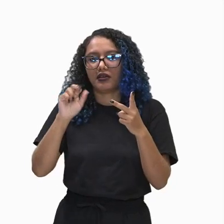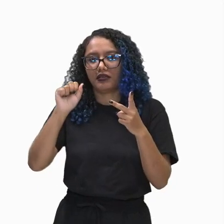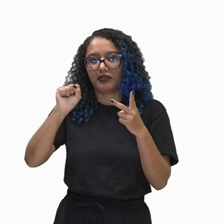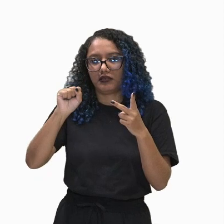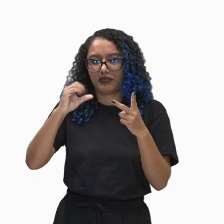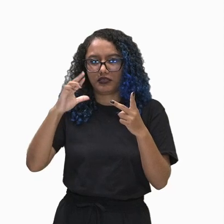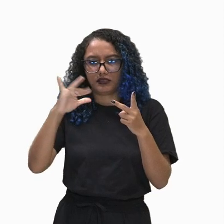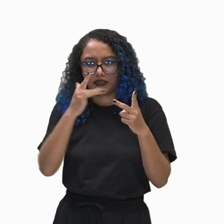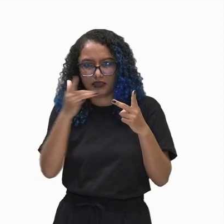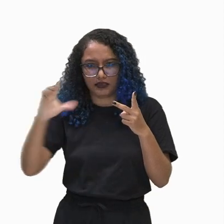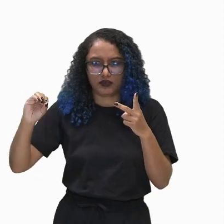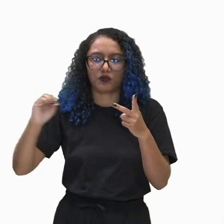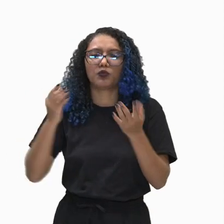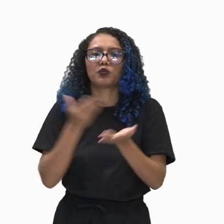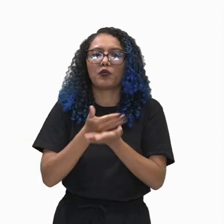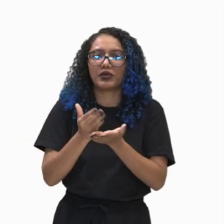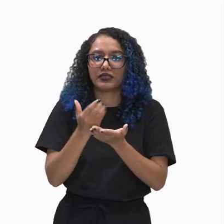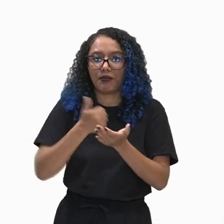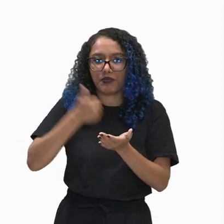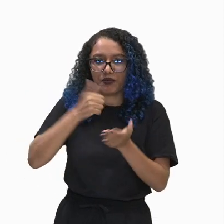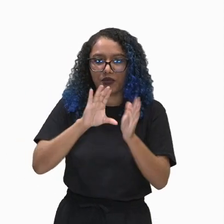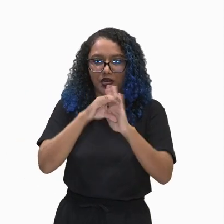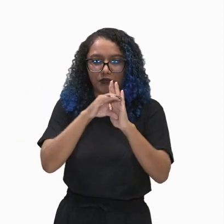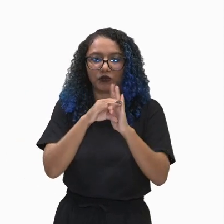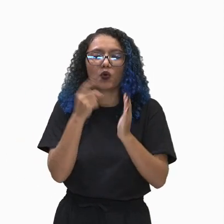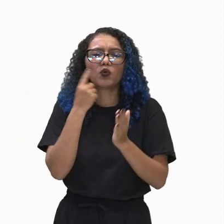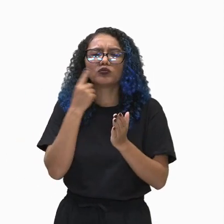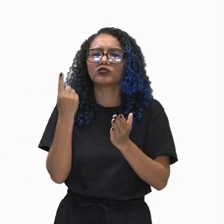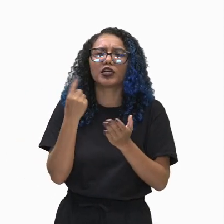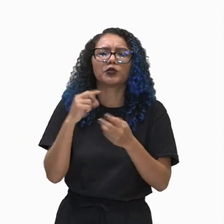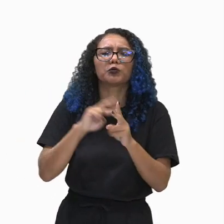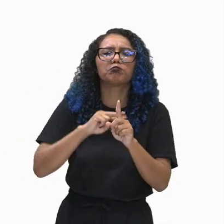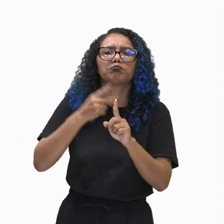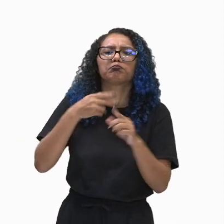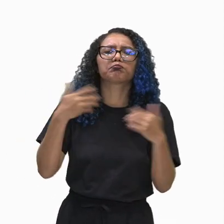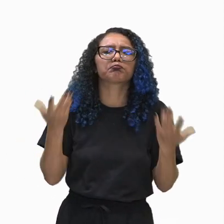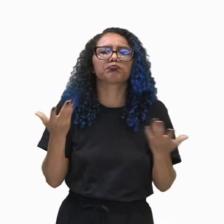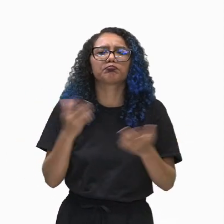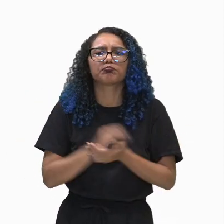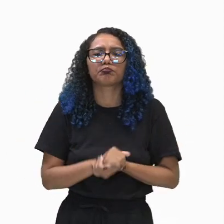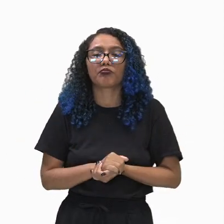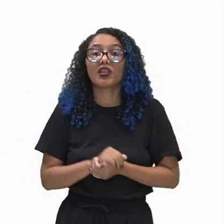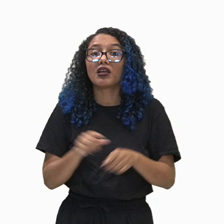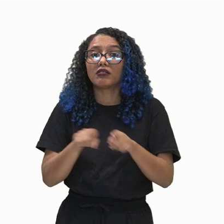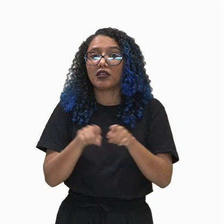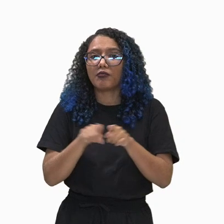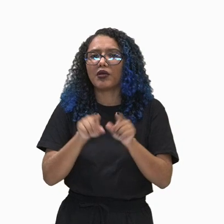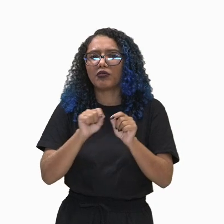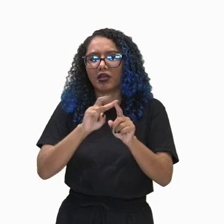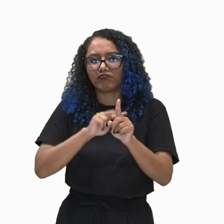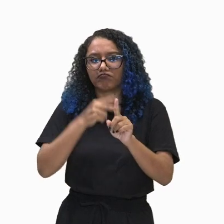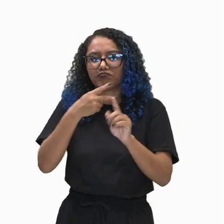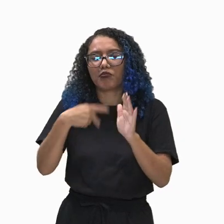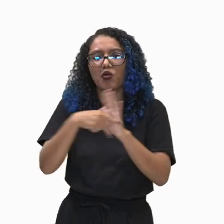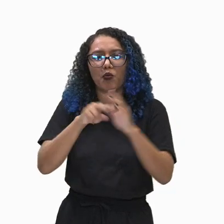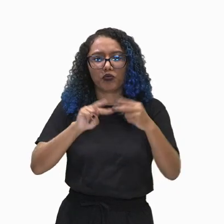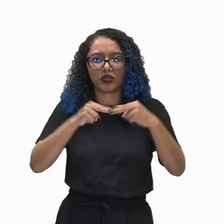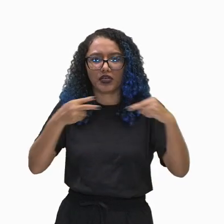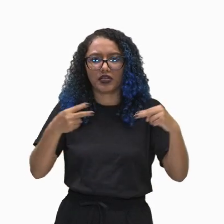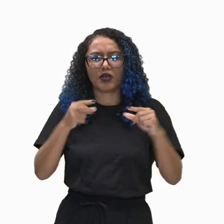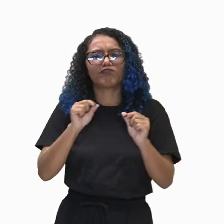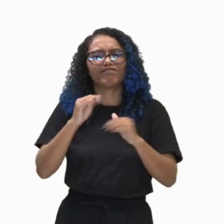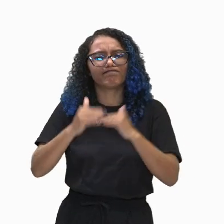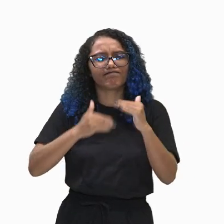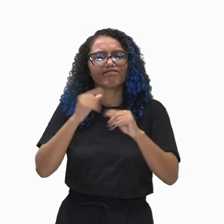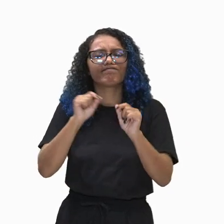com a replicação. O conceito da replicação é também chamado de duplicação do DNA. É um